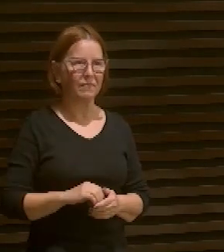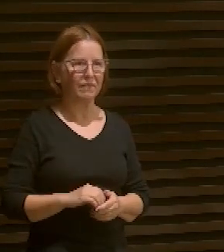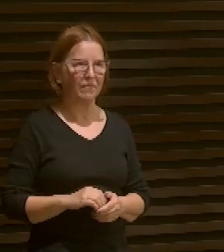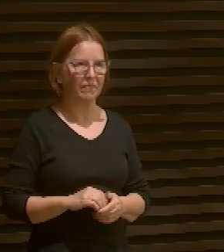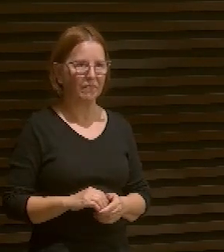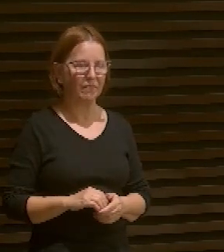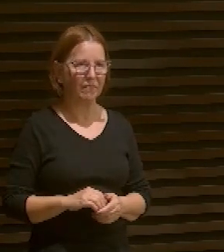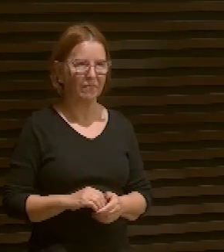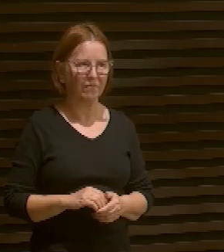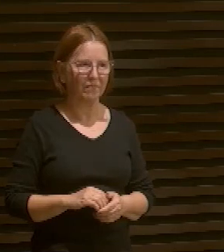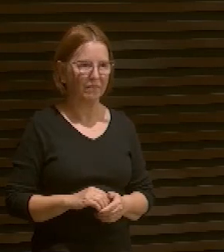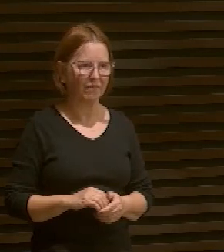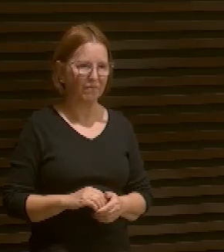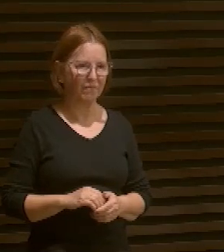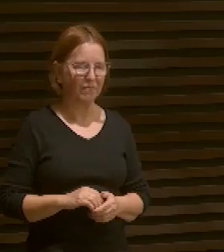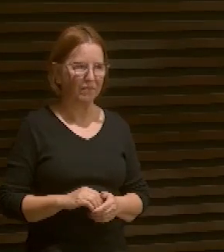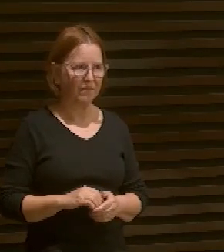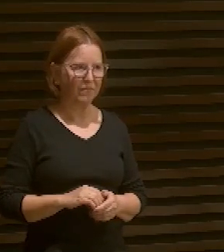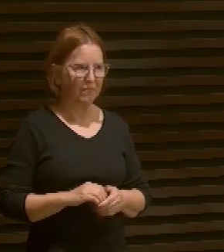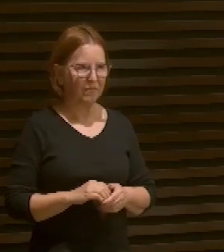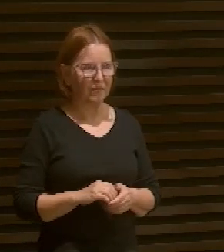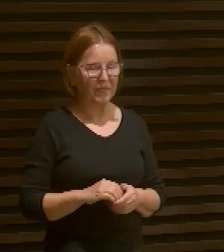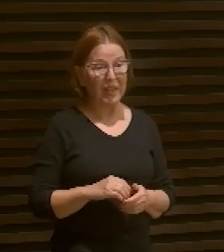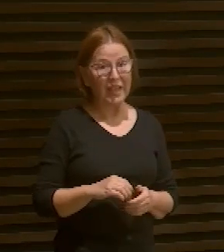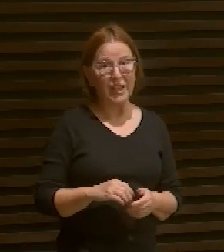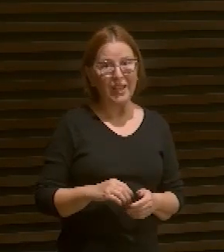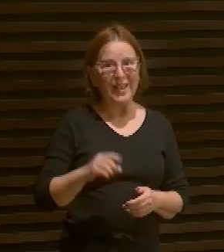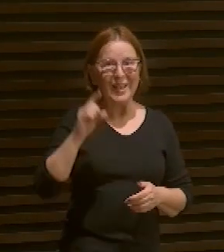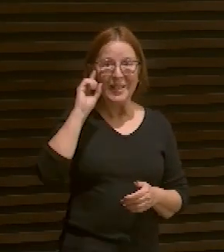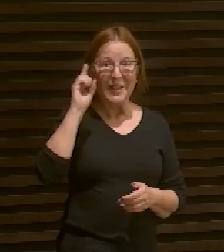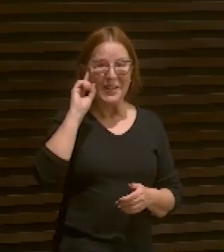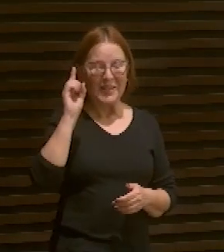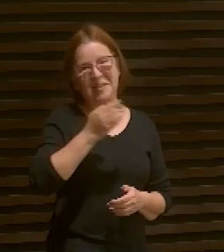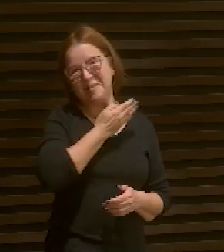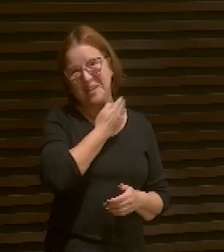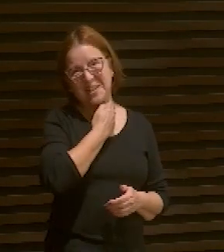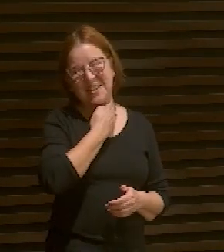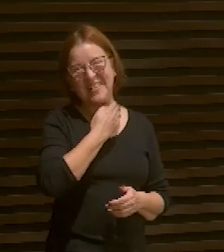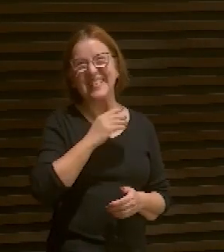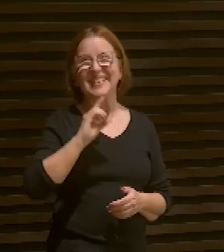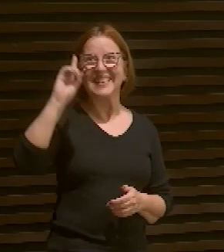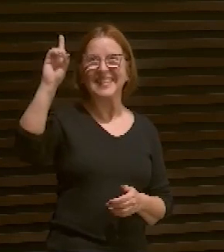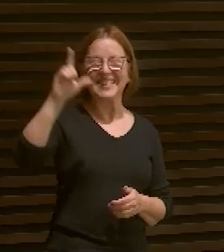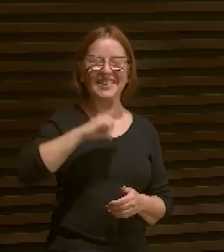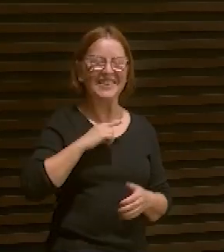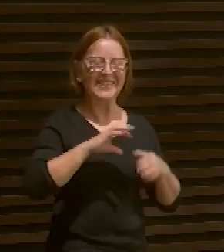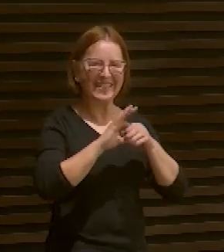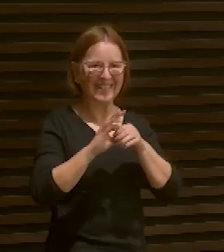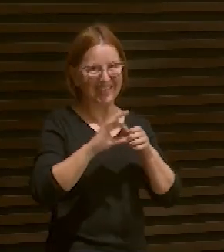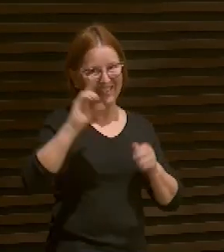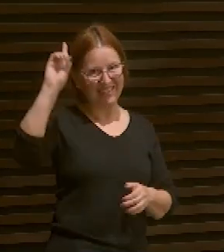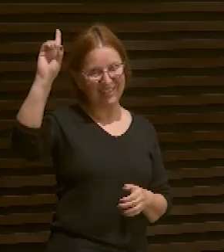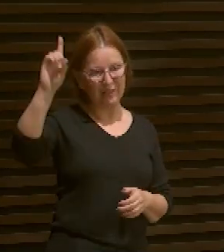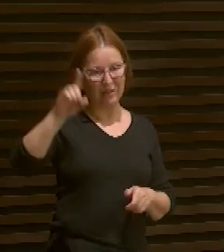tinha na viração do dia, todos os dias, um bate-papo com Deus, e ele tinha uma intimidade com Deus, mas a